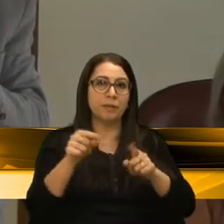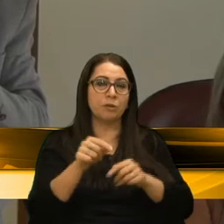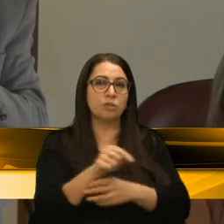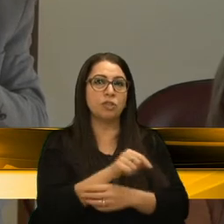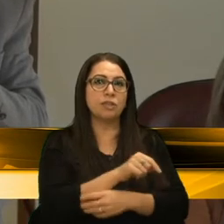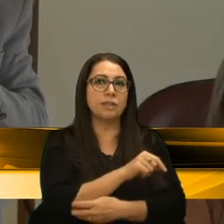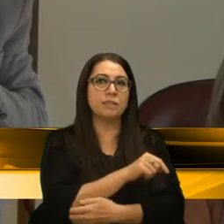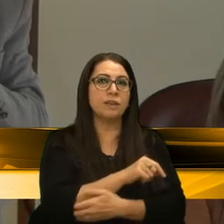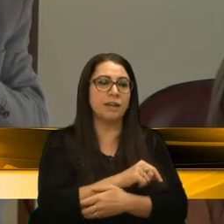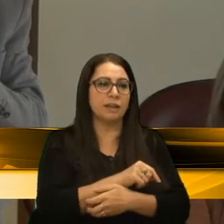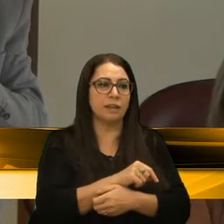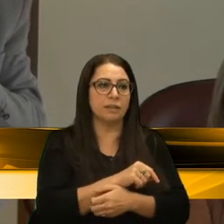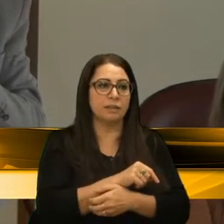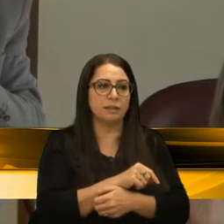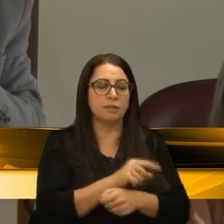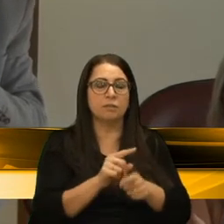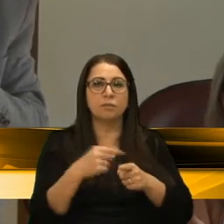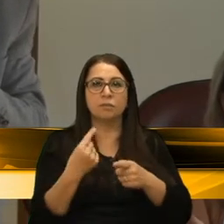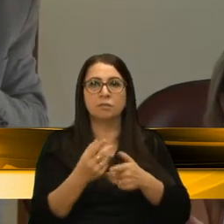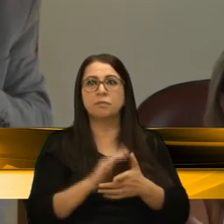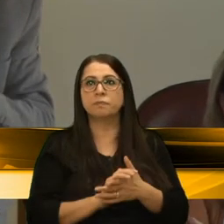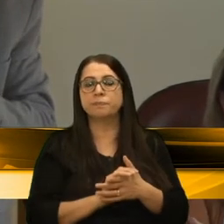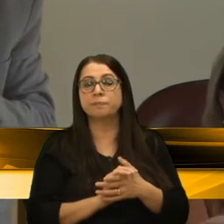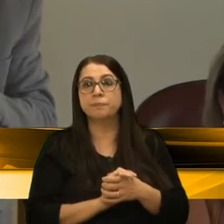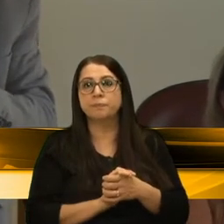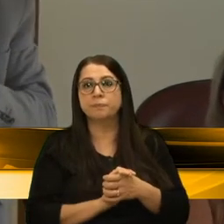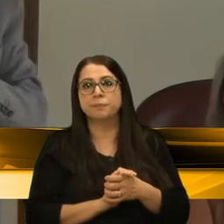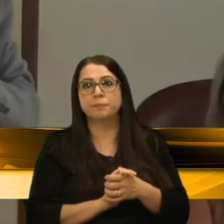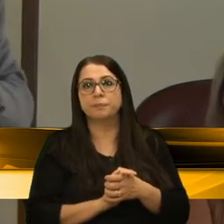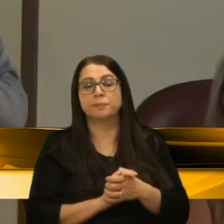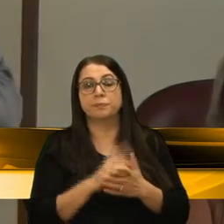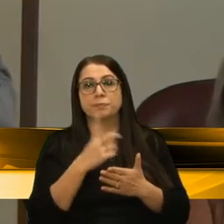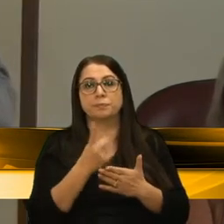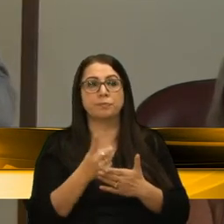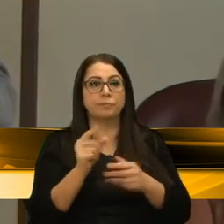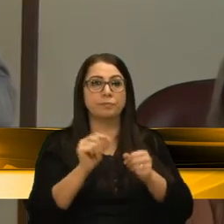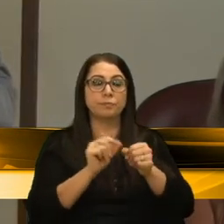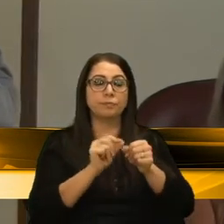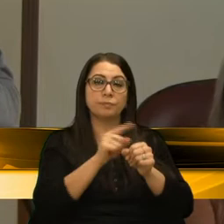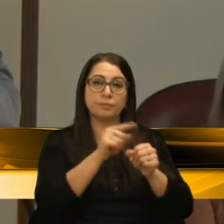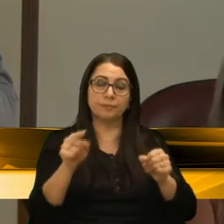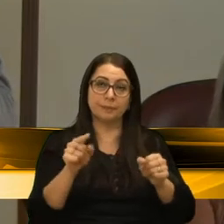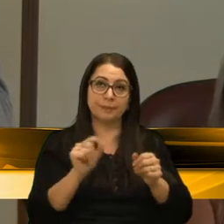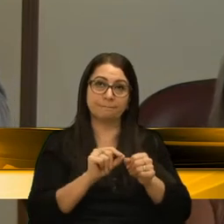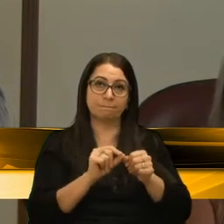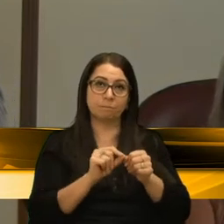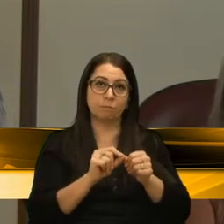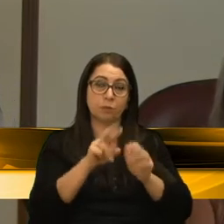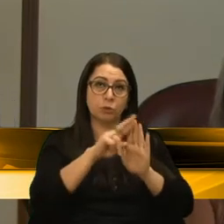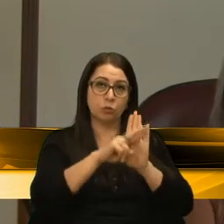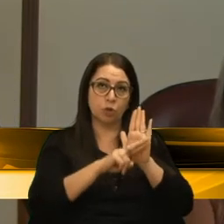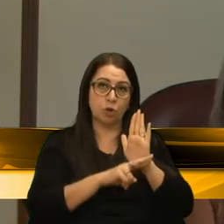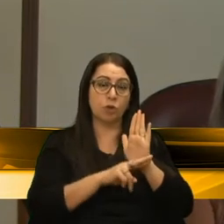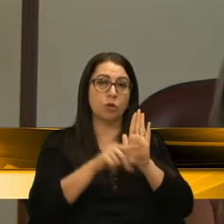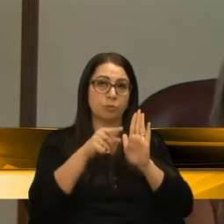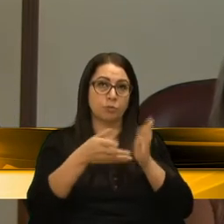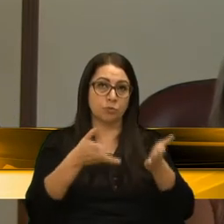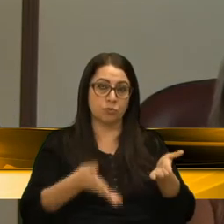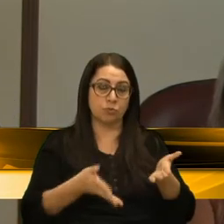dois lados, e vários outros aí, que estão sendo feitos dentro das normas vigentes